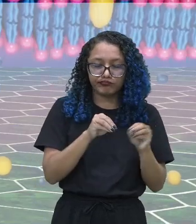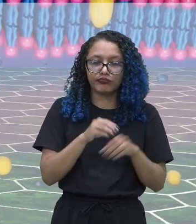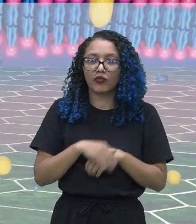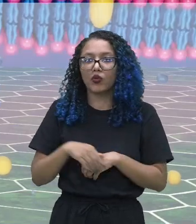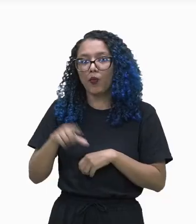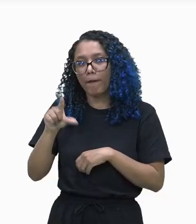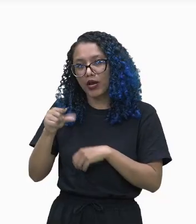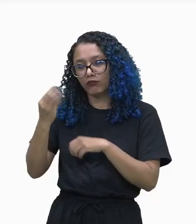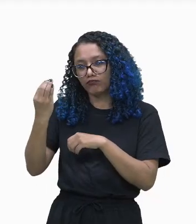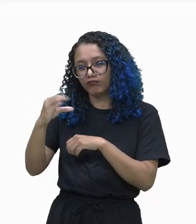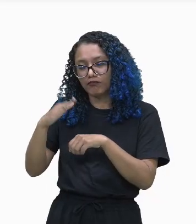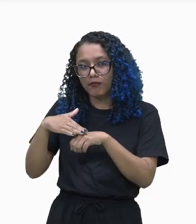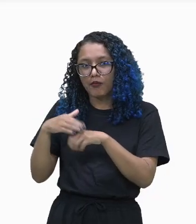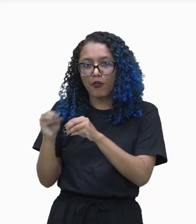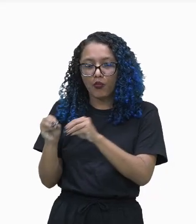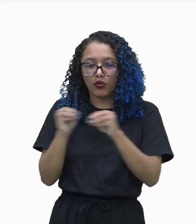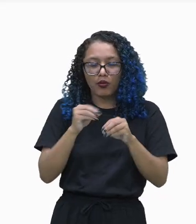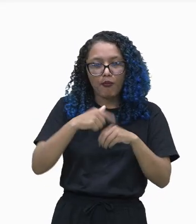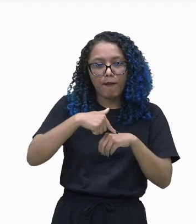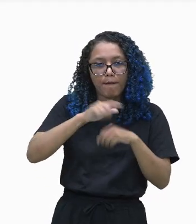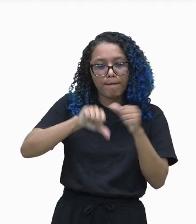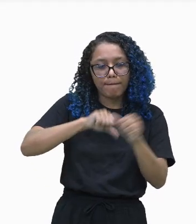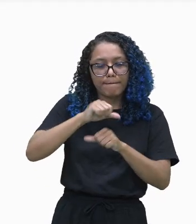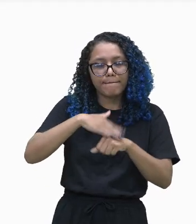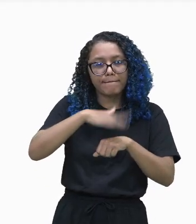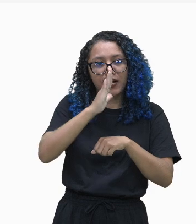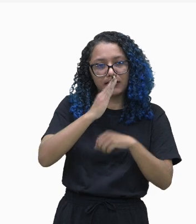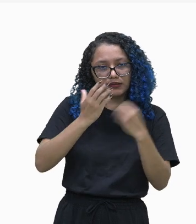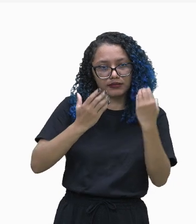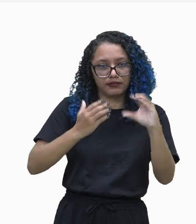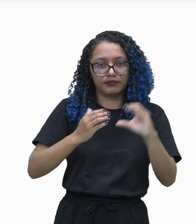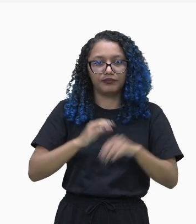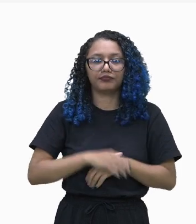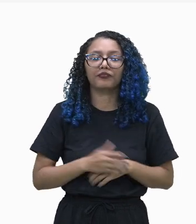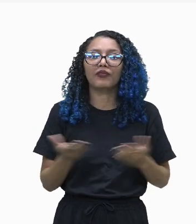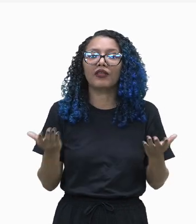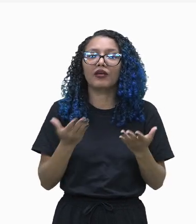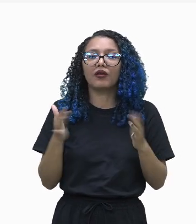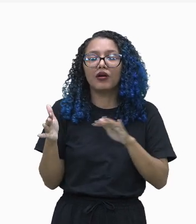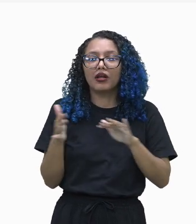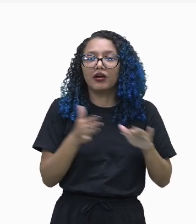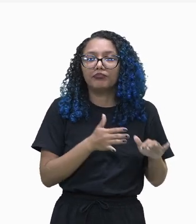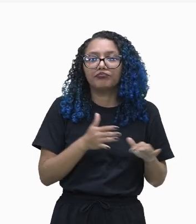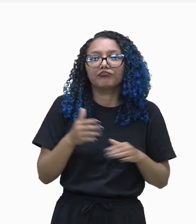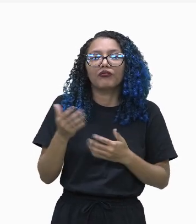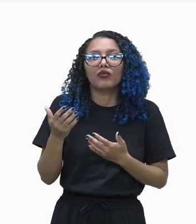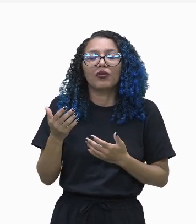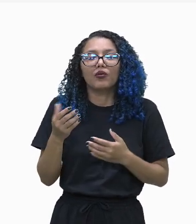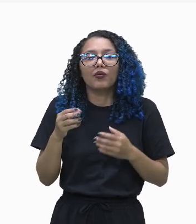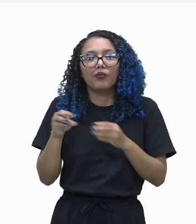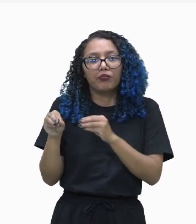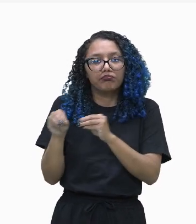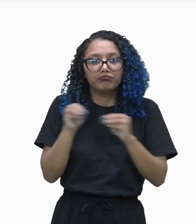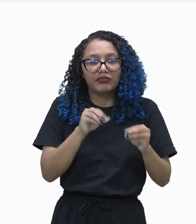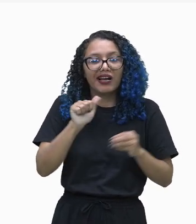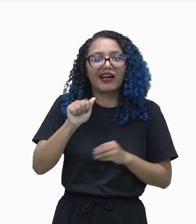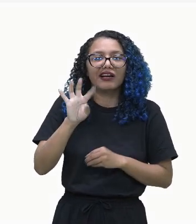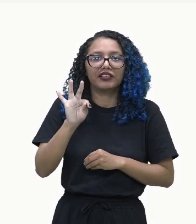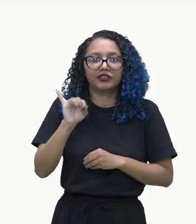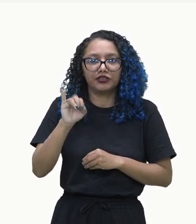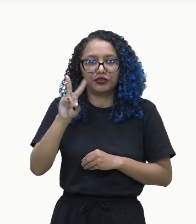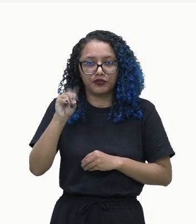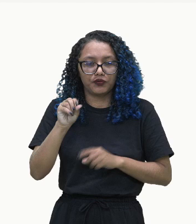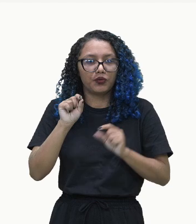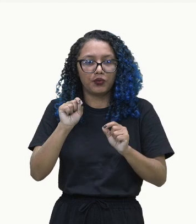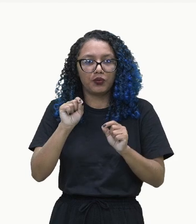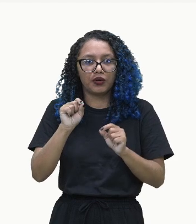vendo sobre o transporte ativo. No transporte ativo, há gasto de energia, tá? Então, essa energia, ela